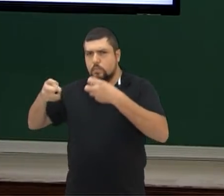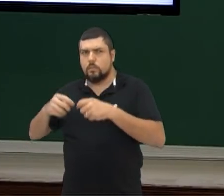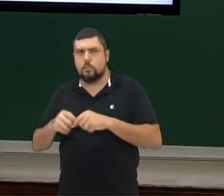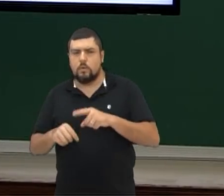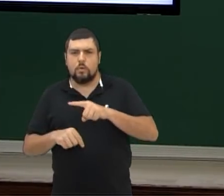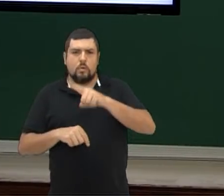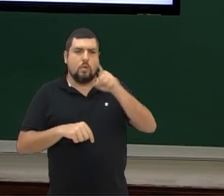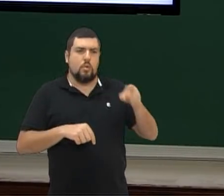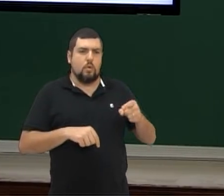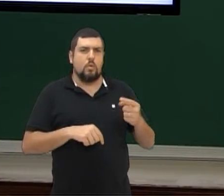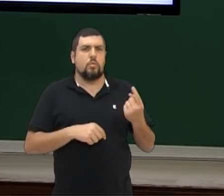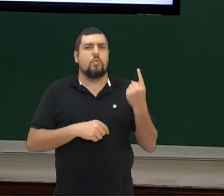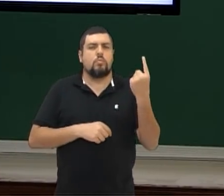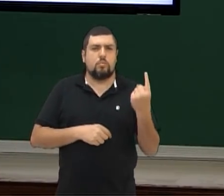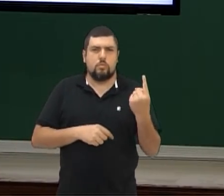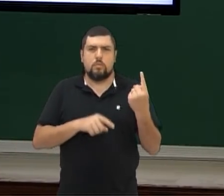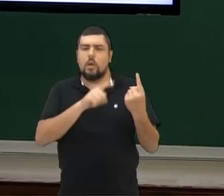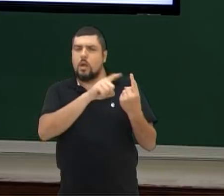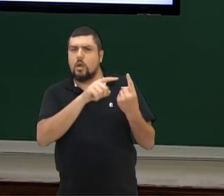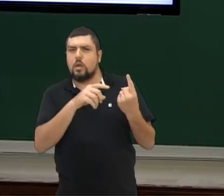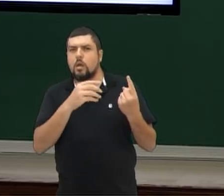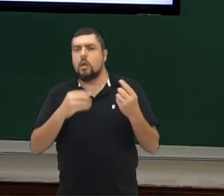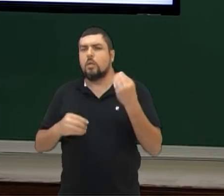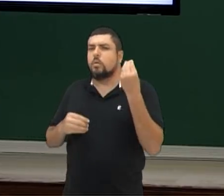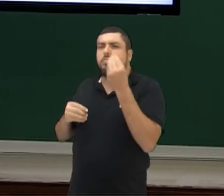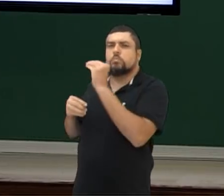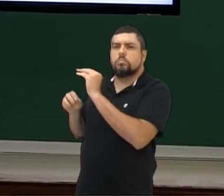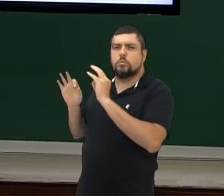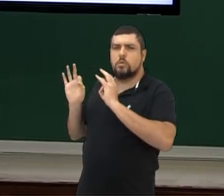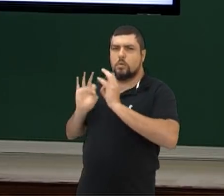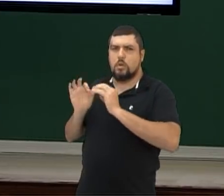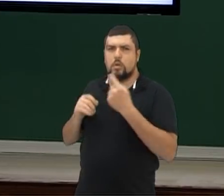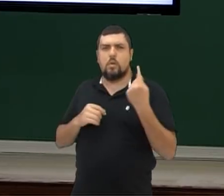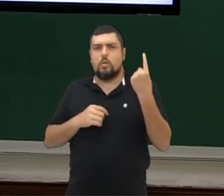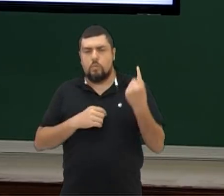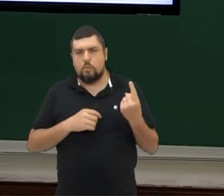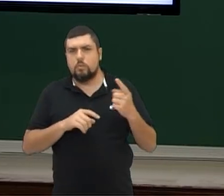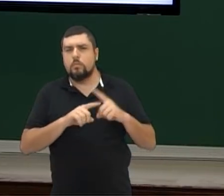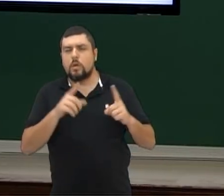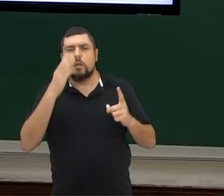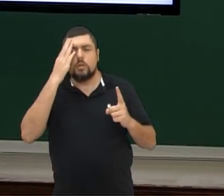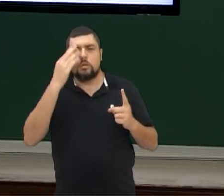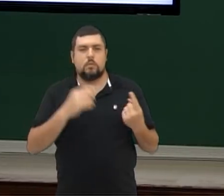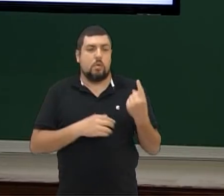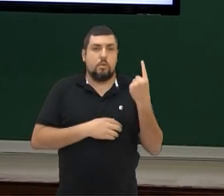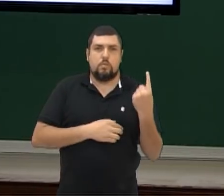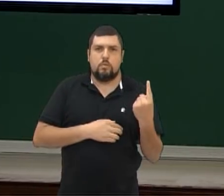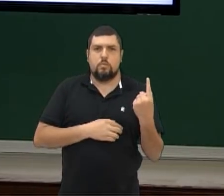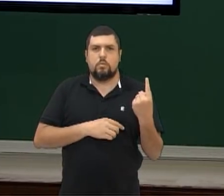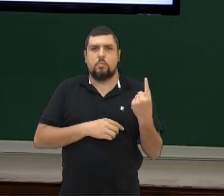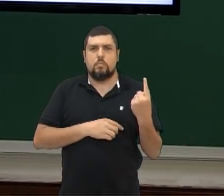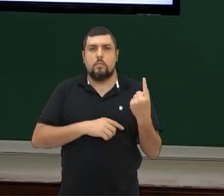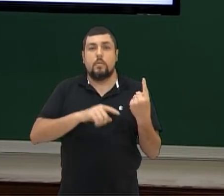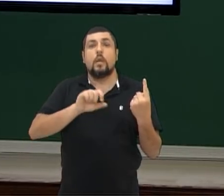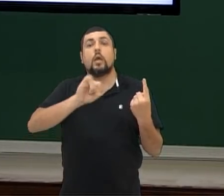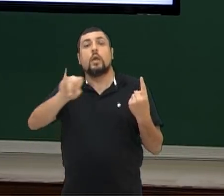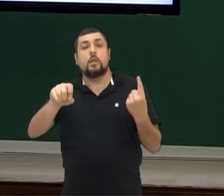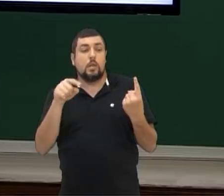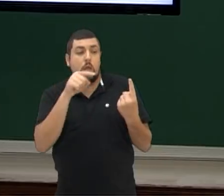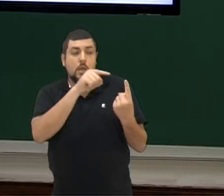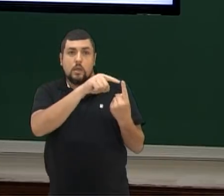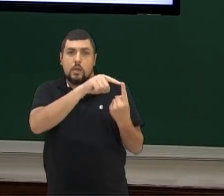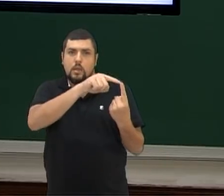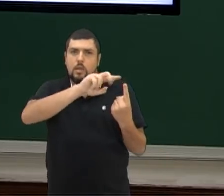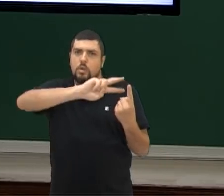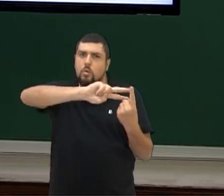O número 1 aqui não está expresso, mas ele tem um lado. Quando dobra-se a sua proporção, a sua